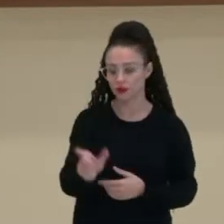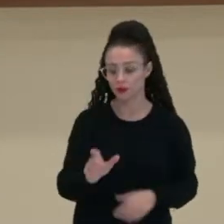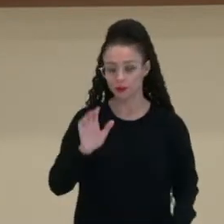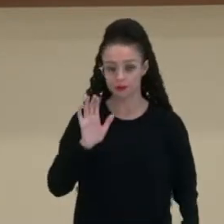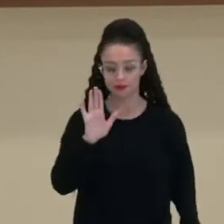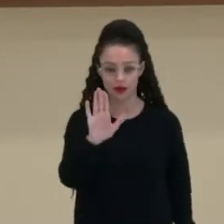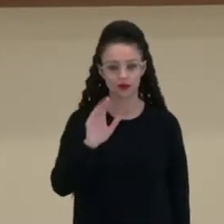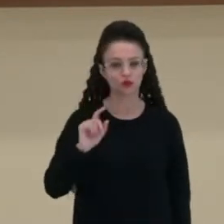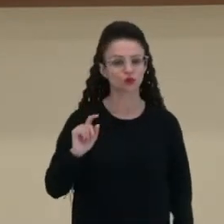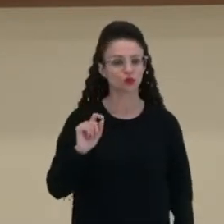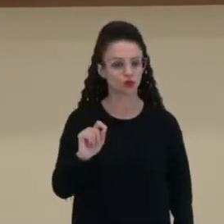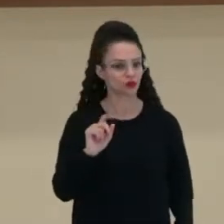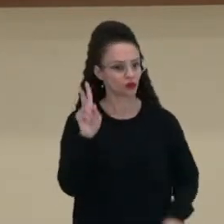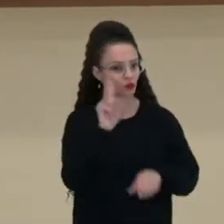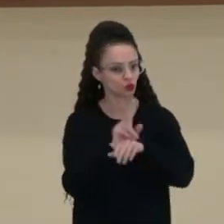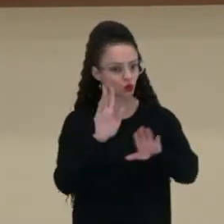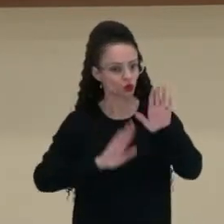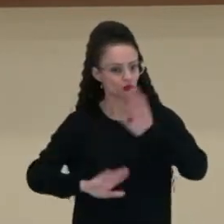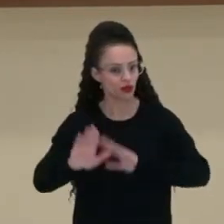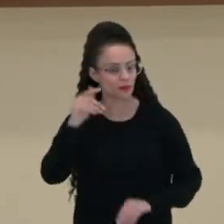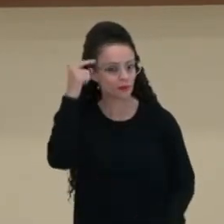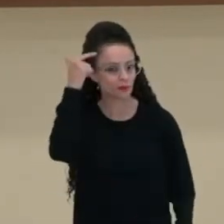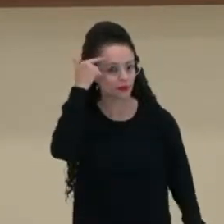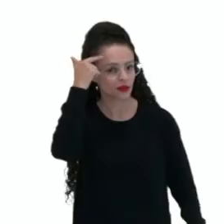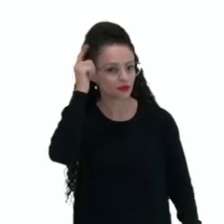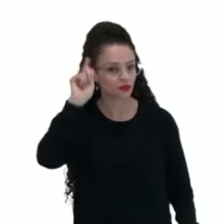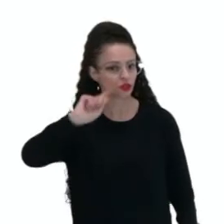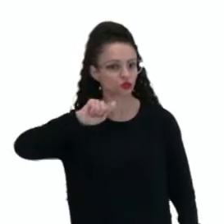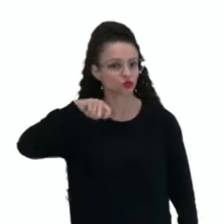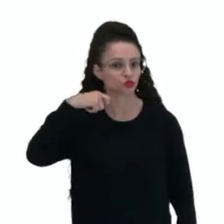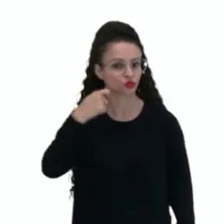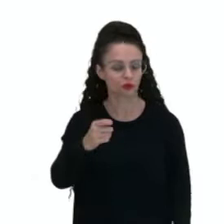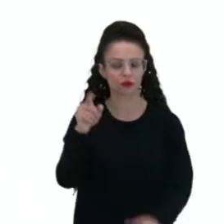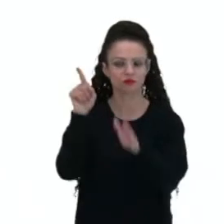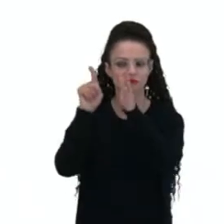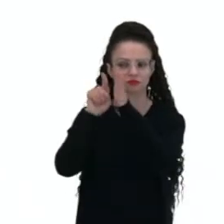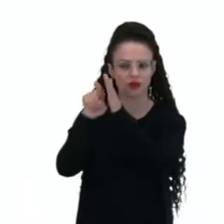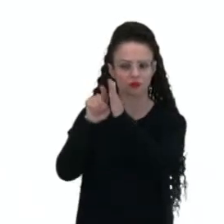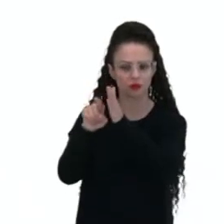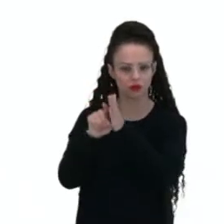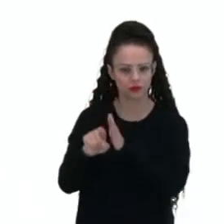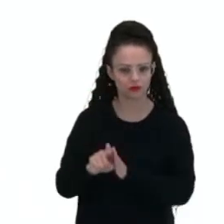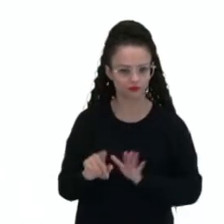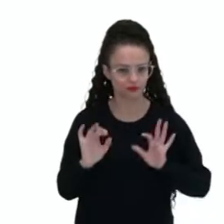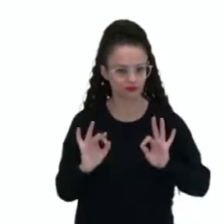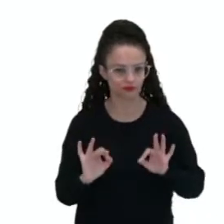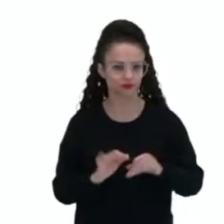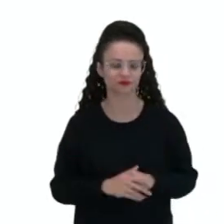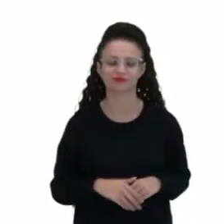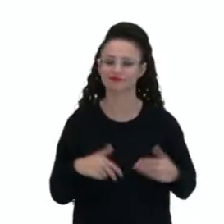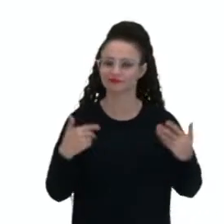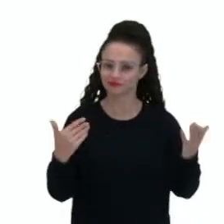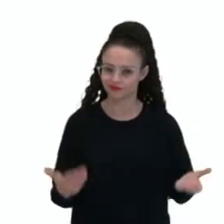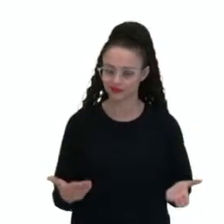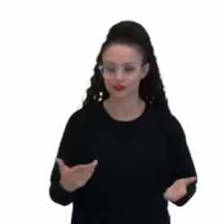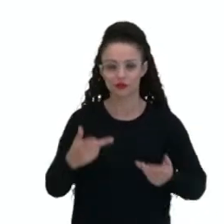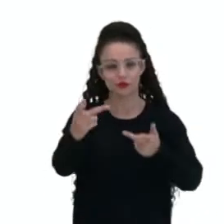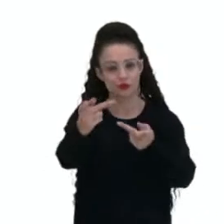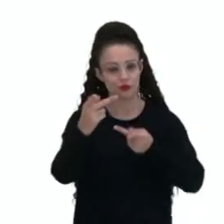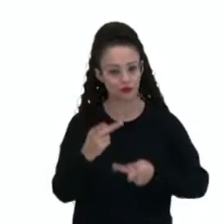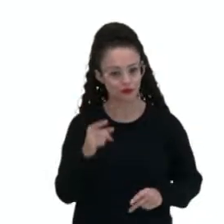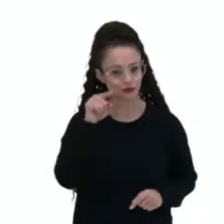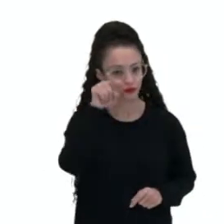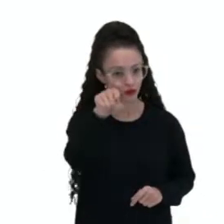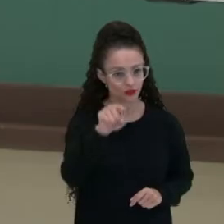o que você tem que ter cuidado? Pensar sobre as perguntas, exatamente. Para isso, então, te convido